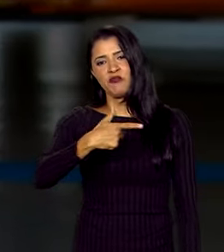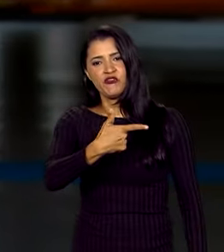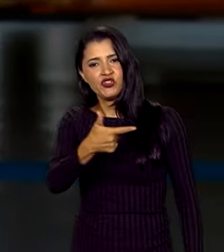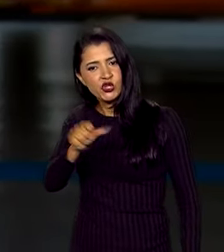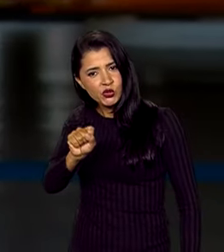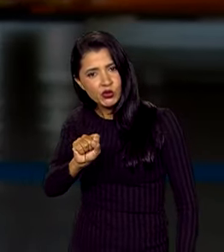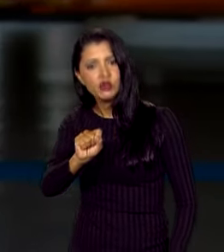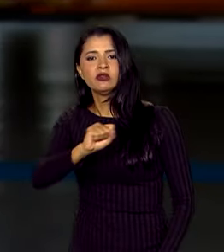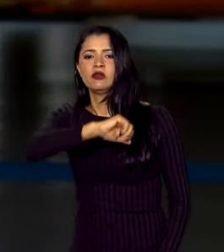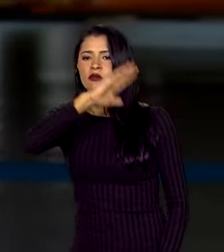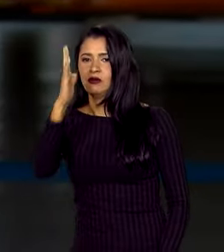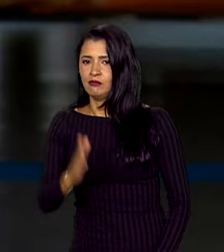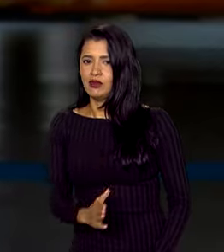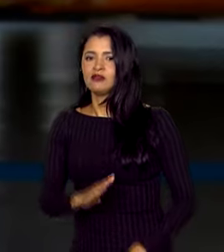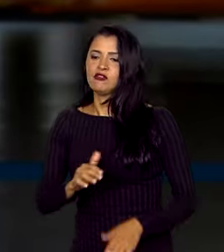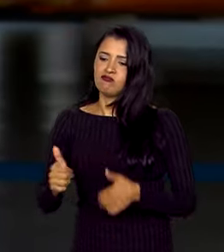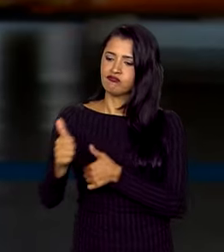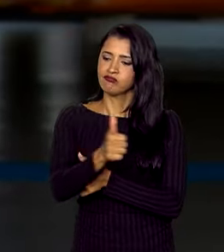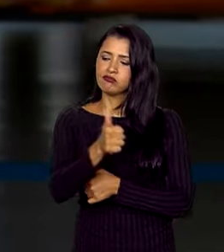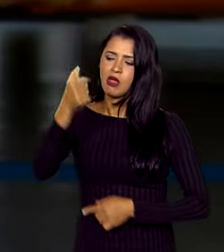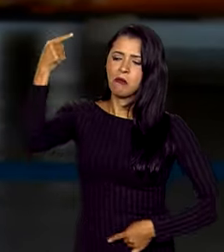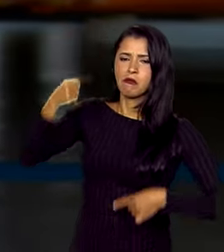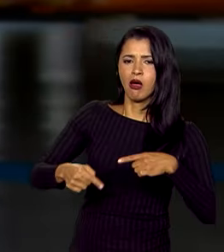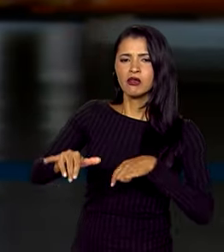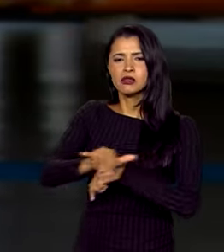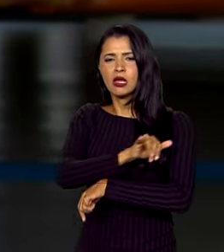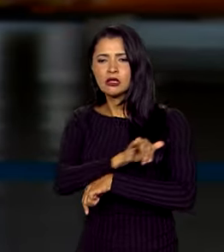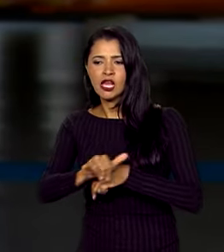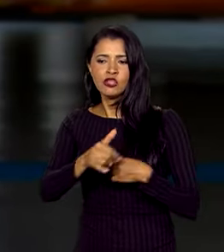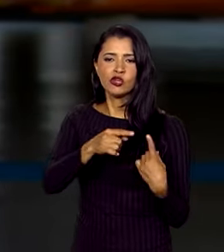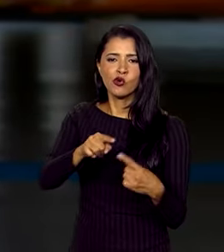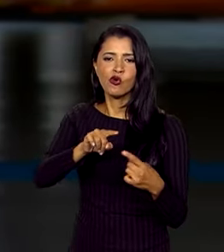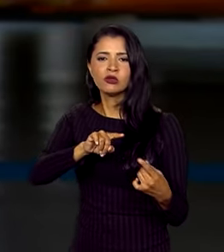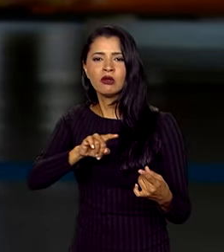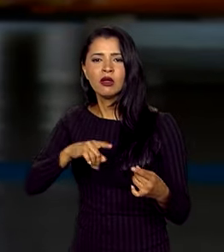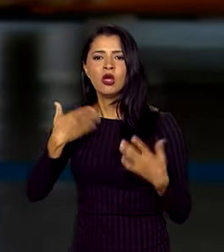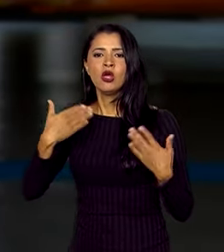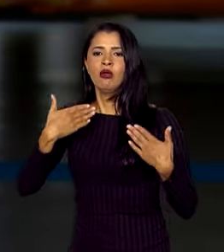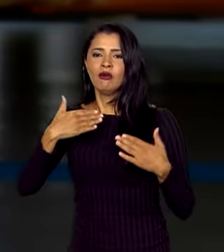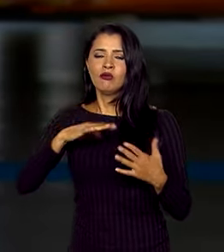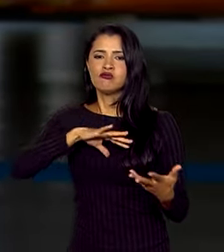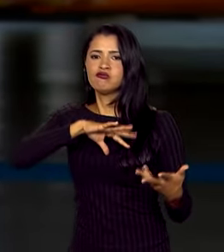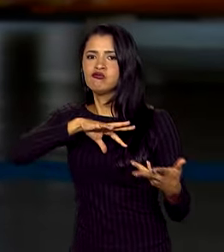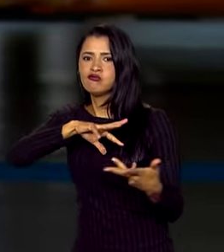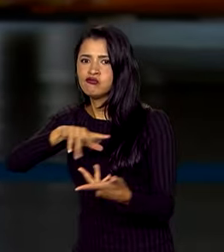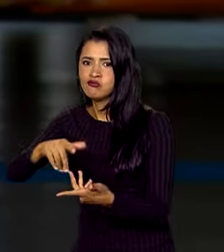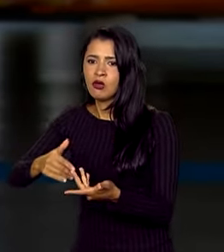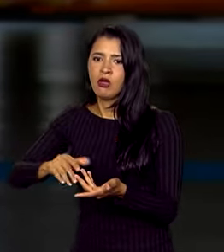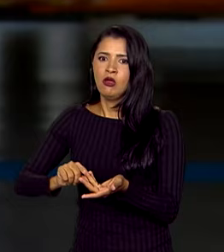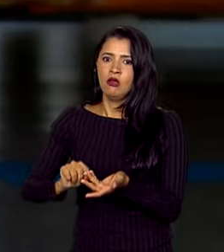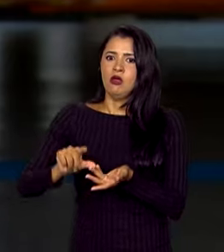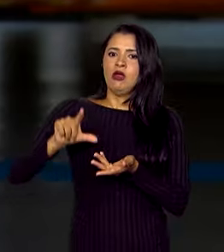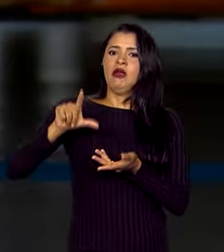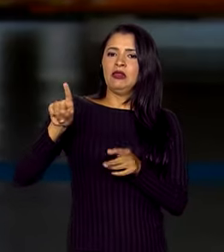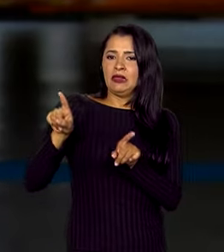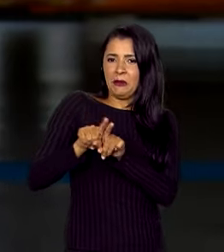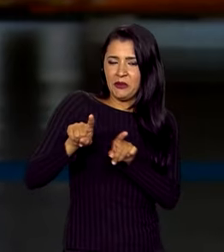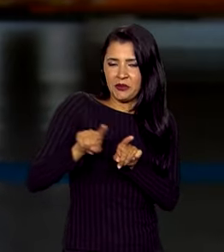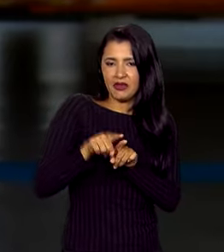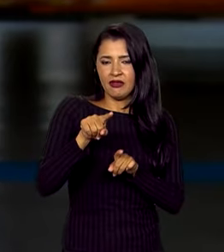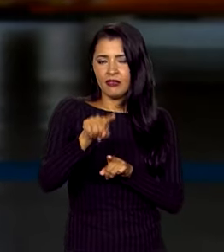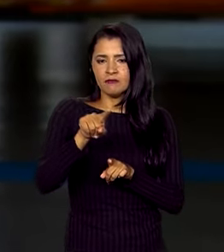deve ser protagonista no debate de estratégias de combate ao aquecimento global. Além de buscar soluções para as